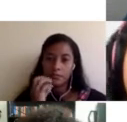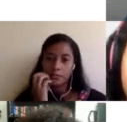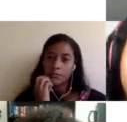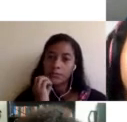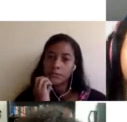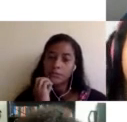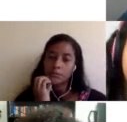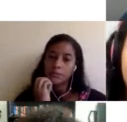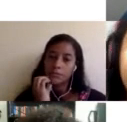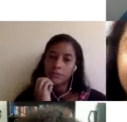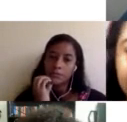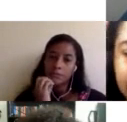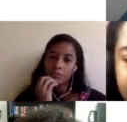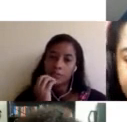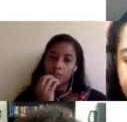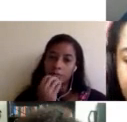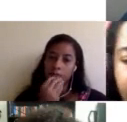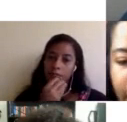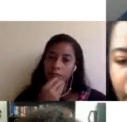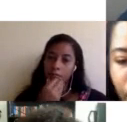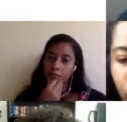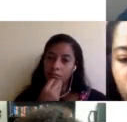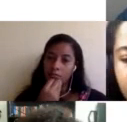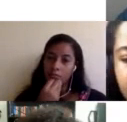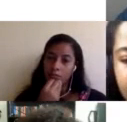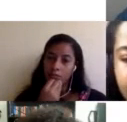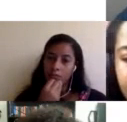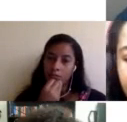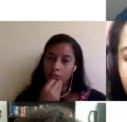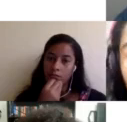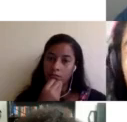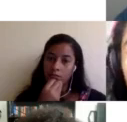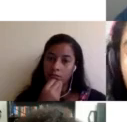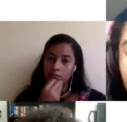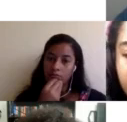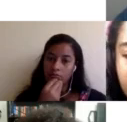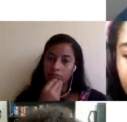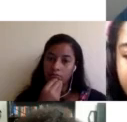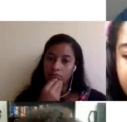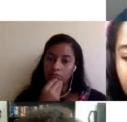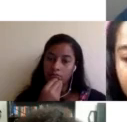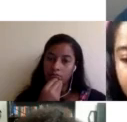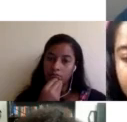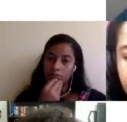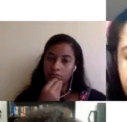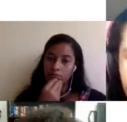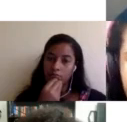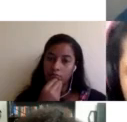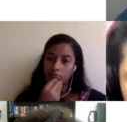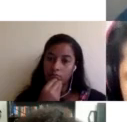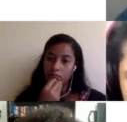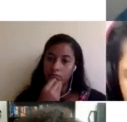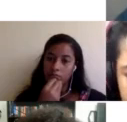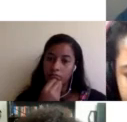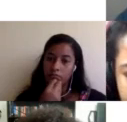Bom, dentro da metodologia trazida por nosso acompanhamento de supervisão e coordenação